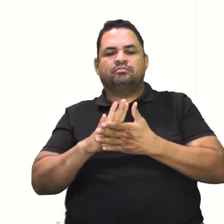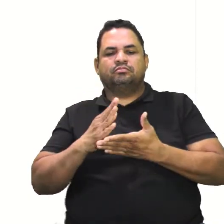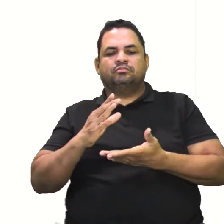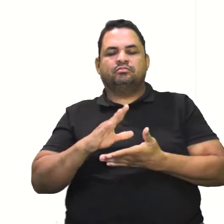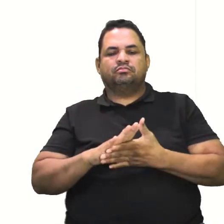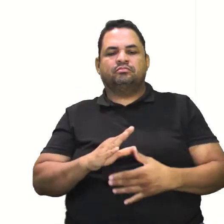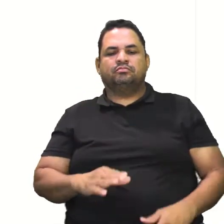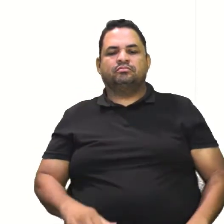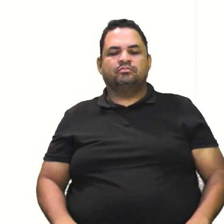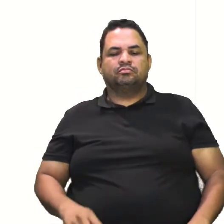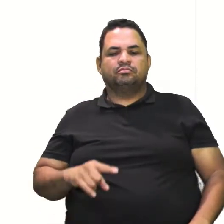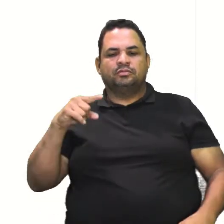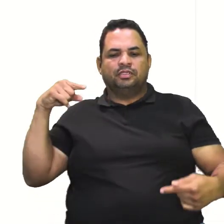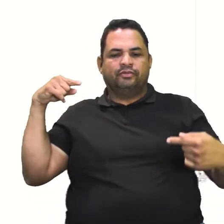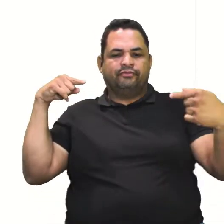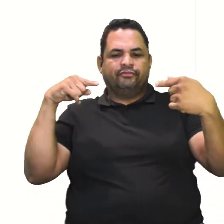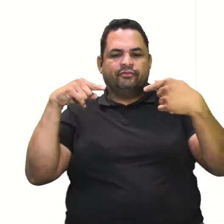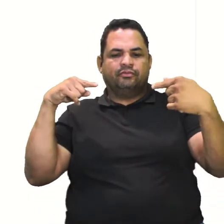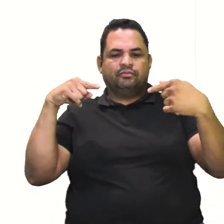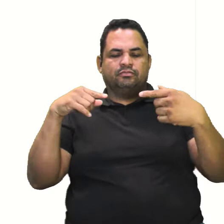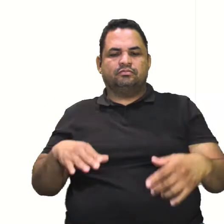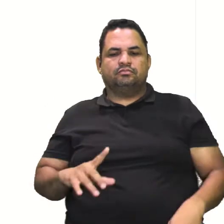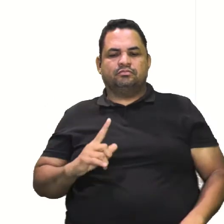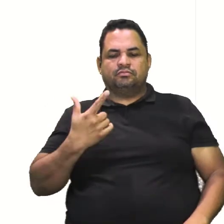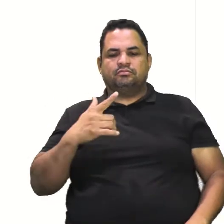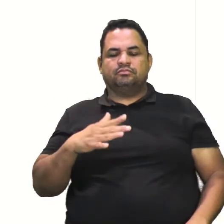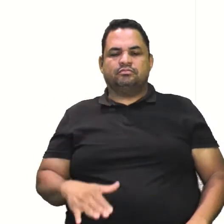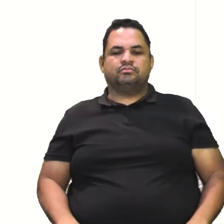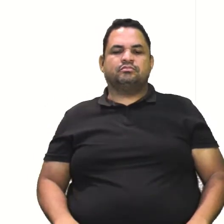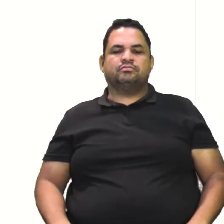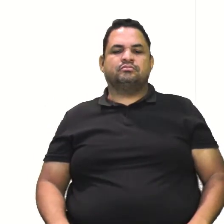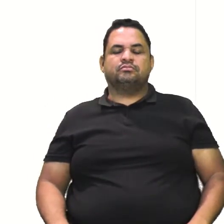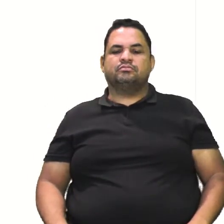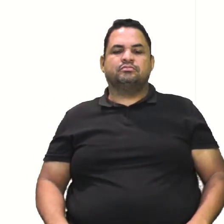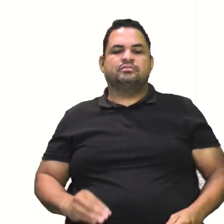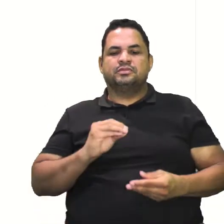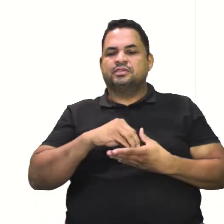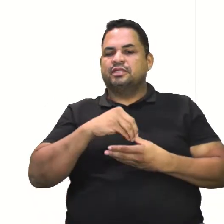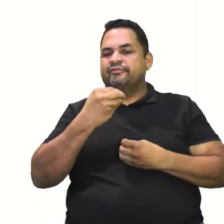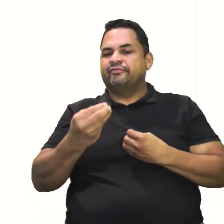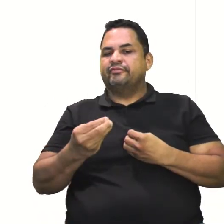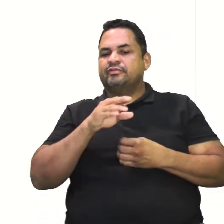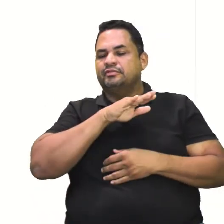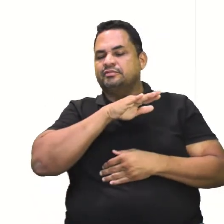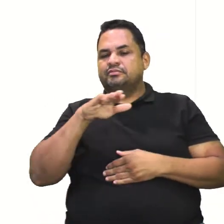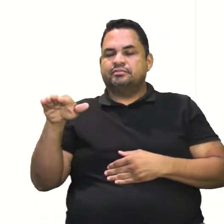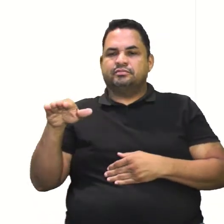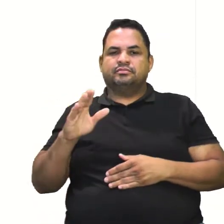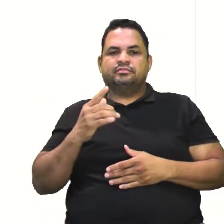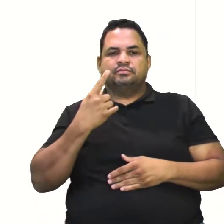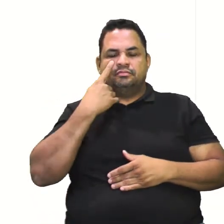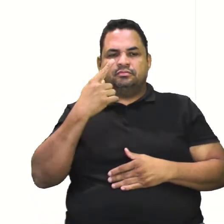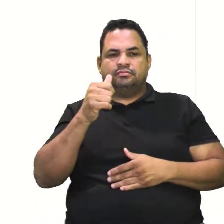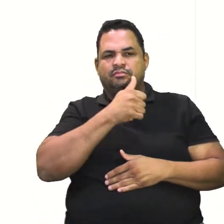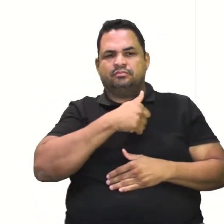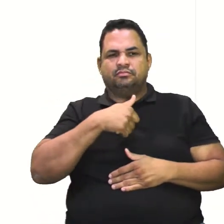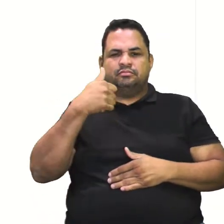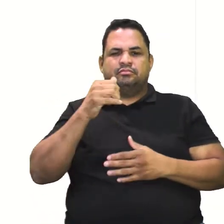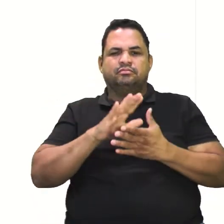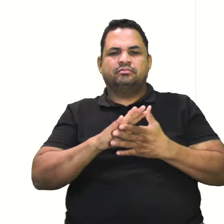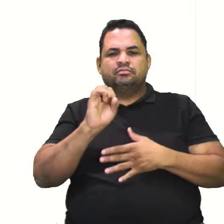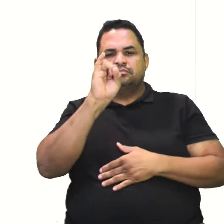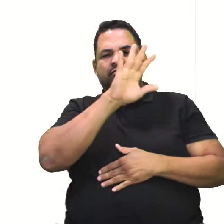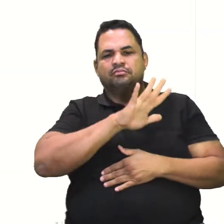é chamado de foco, tá? Que não pertence a essa reta, não pertence à diretriz. E isso a gente vai ver melhor quando a gente